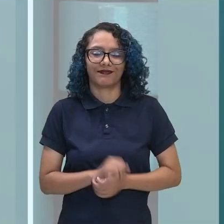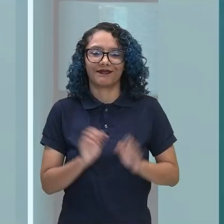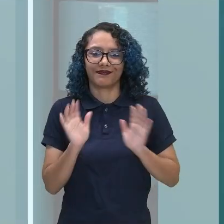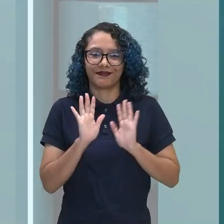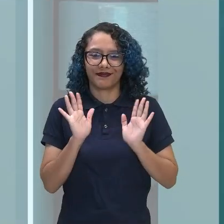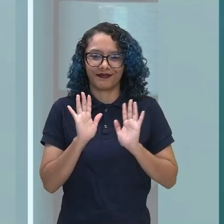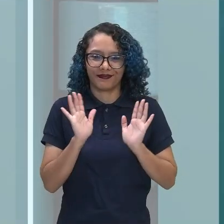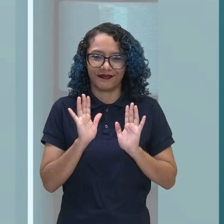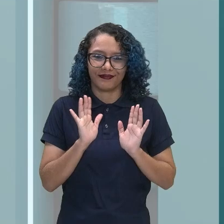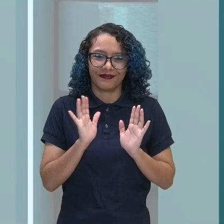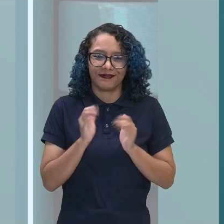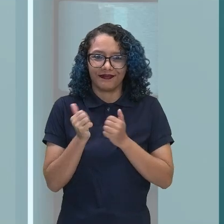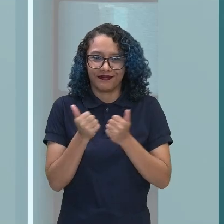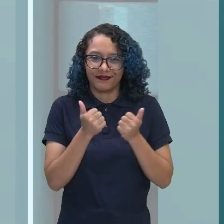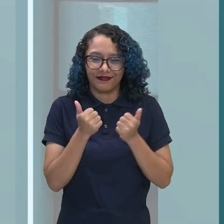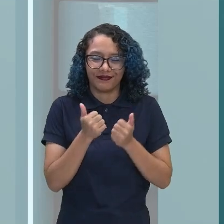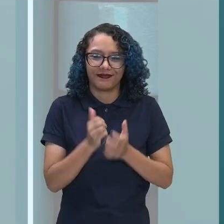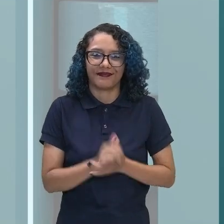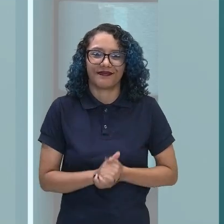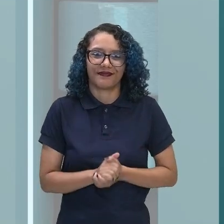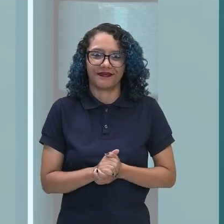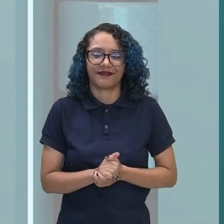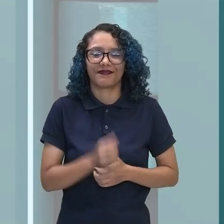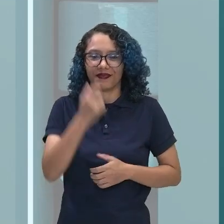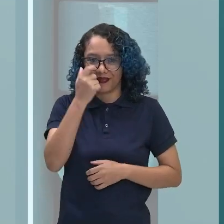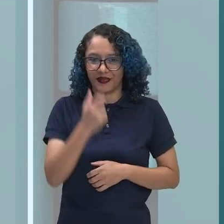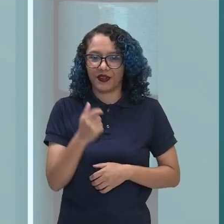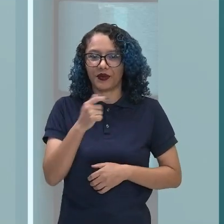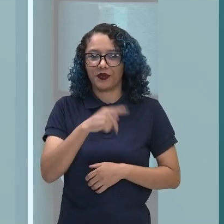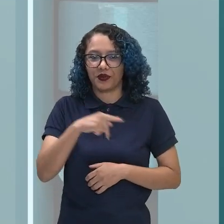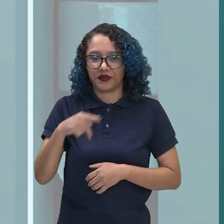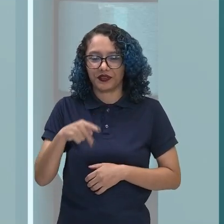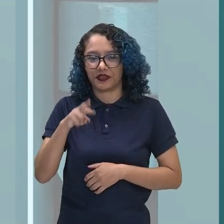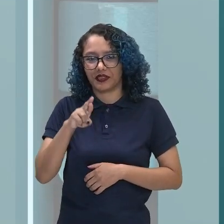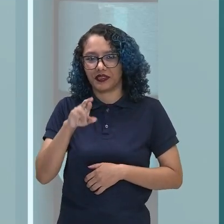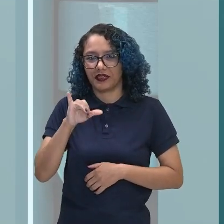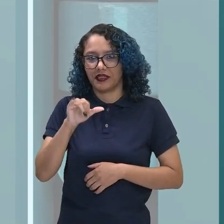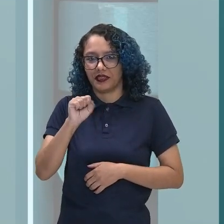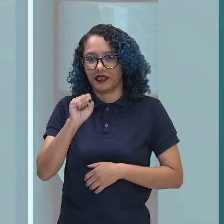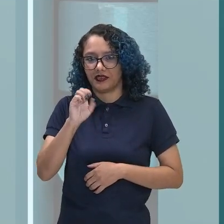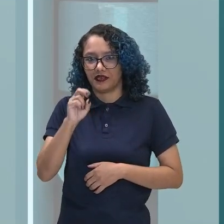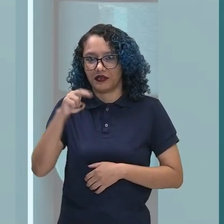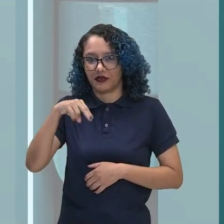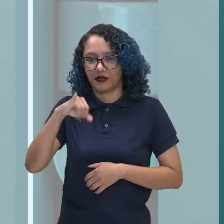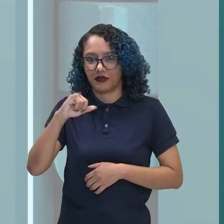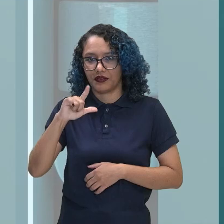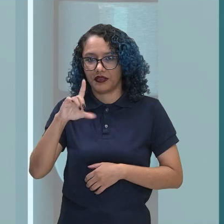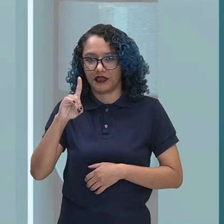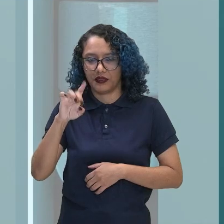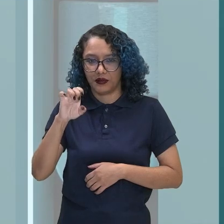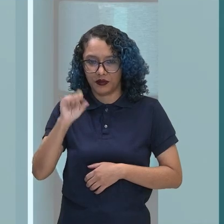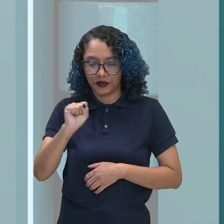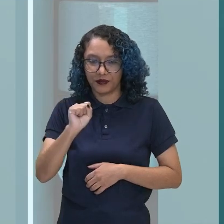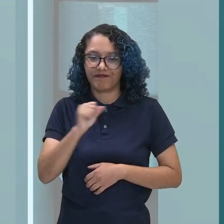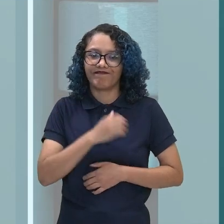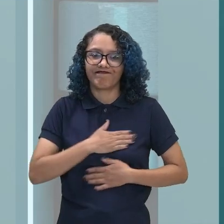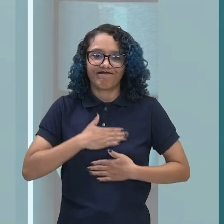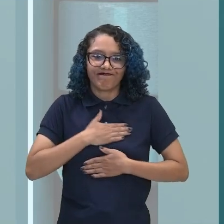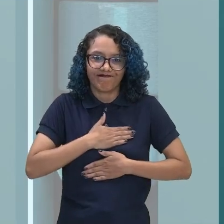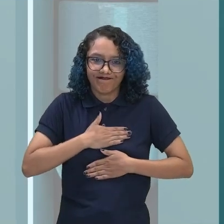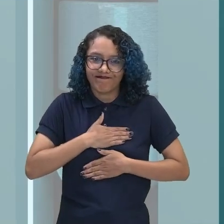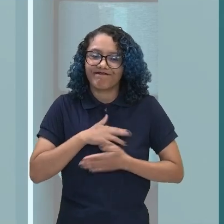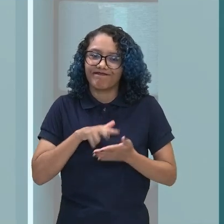Olá, queridos, tudo bem? Eu sou a professora Risonilde Araújo e é sempre um prazer estar aqui para mais